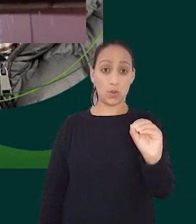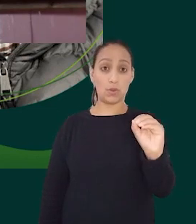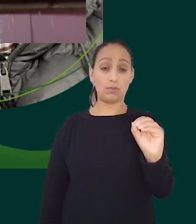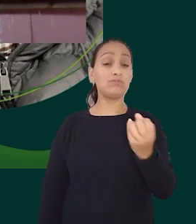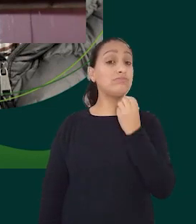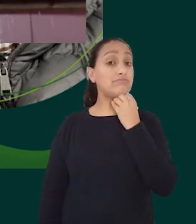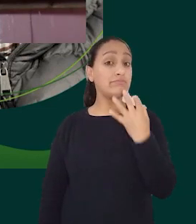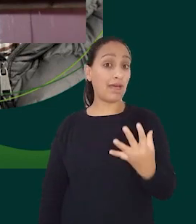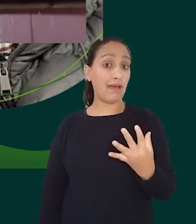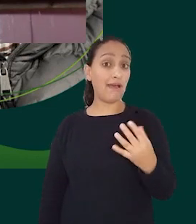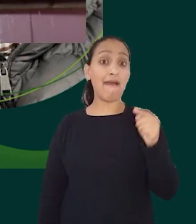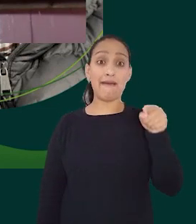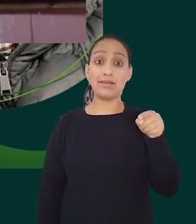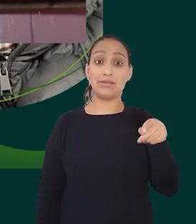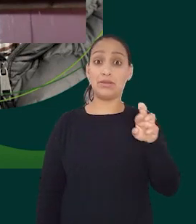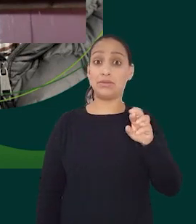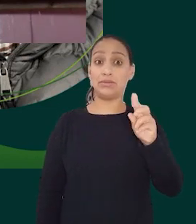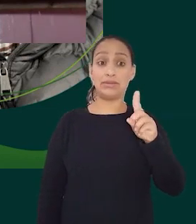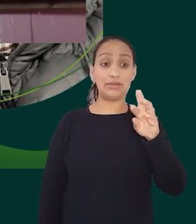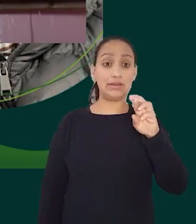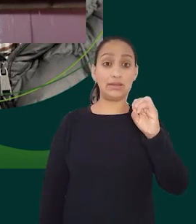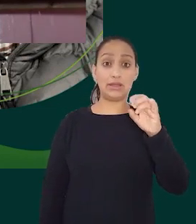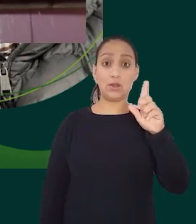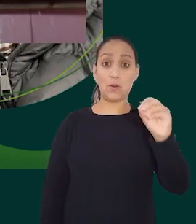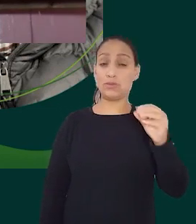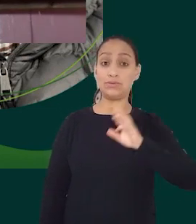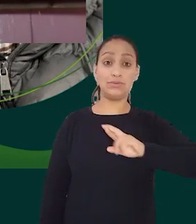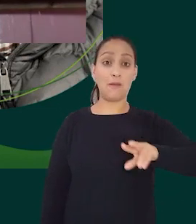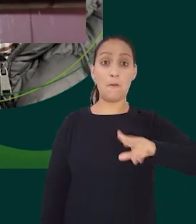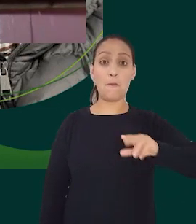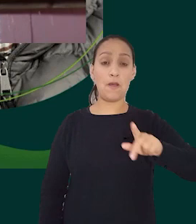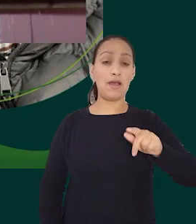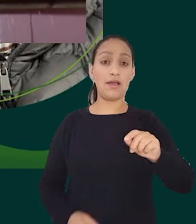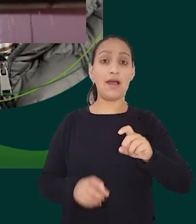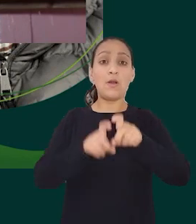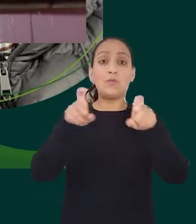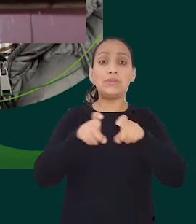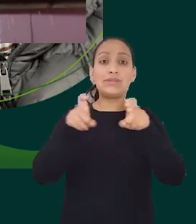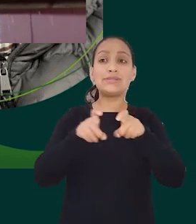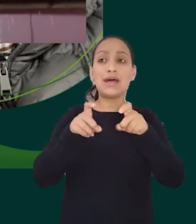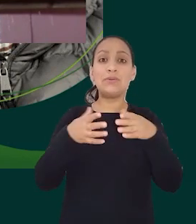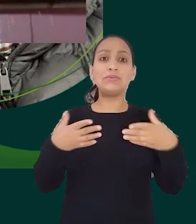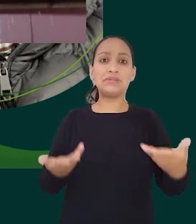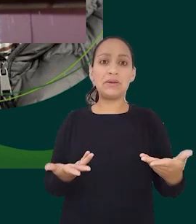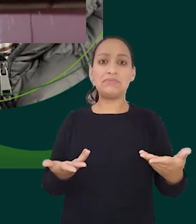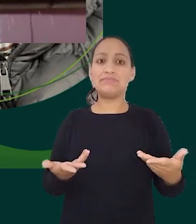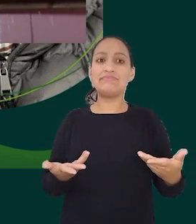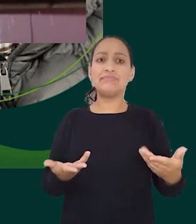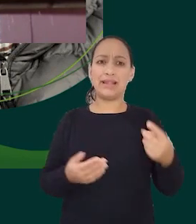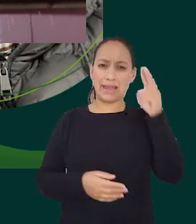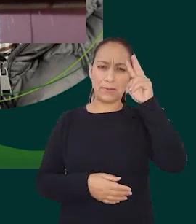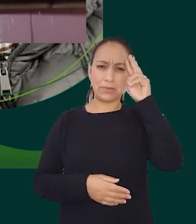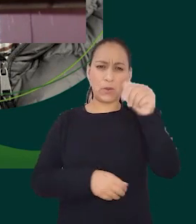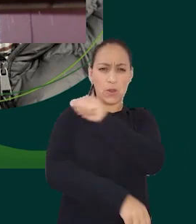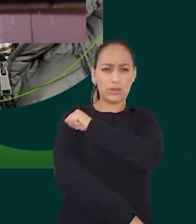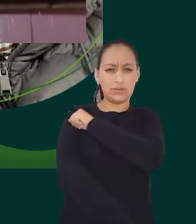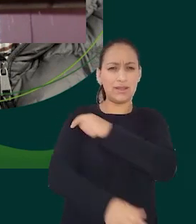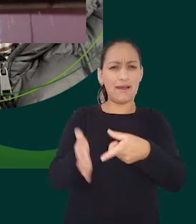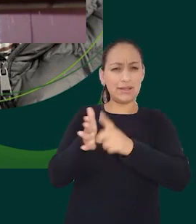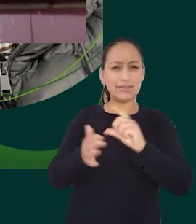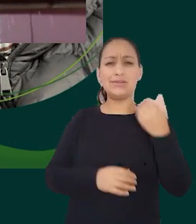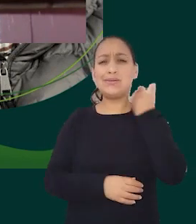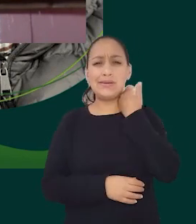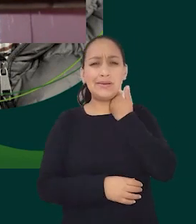te contar que o Rodrigo nem é da computação, então aquela pergunta daquele aluno anterior tem que ser da computação? Não.